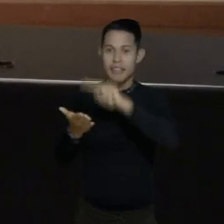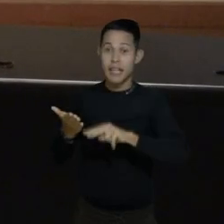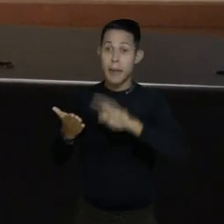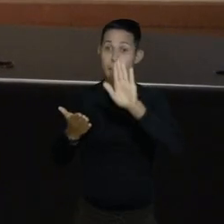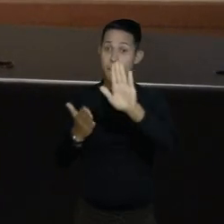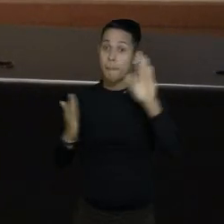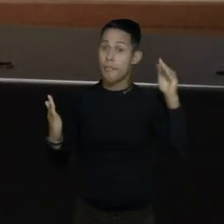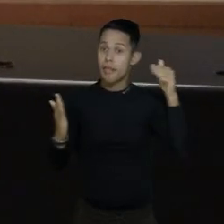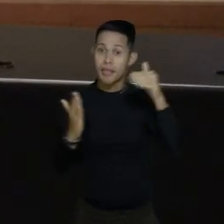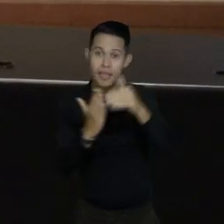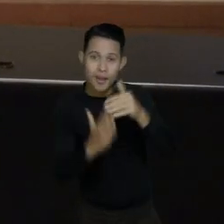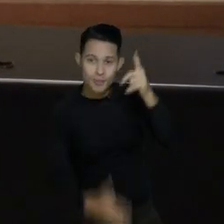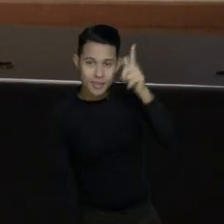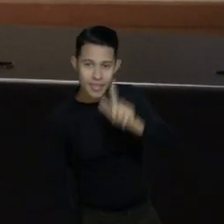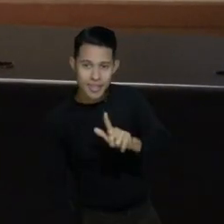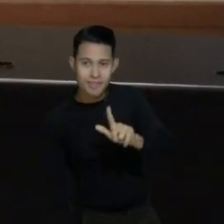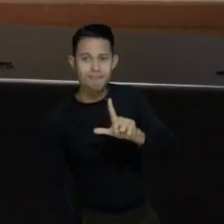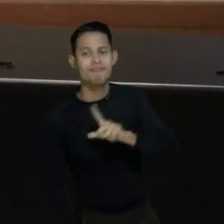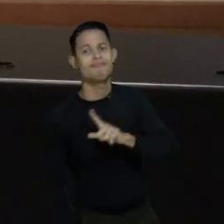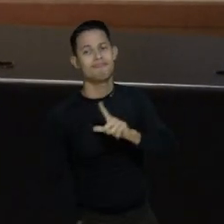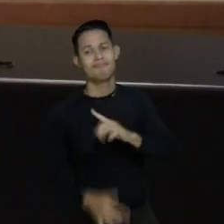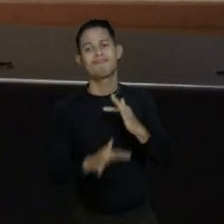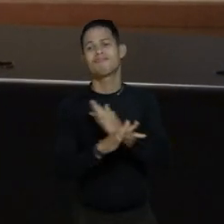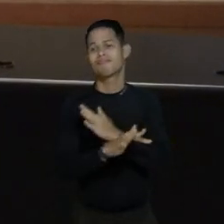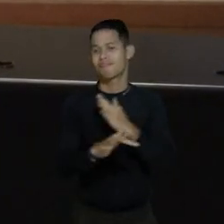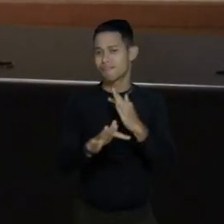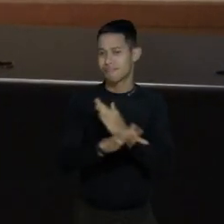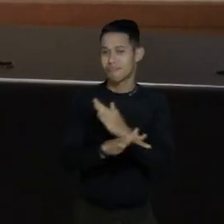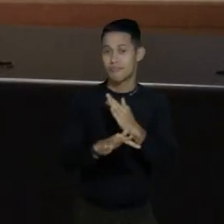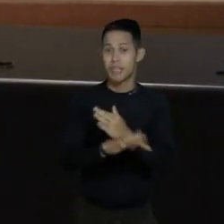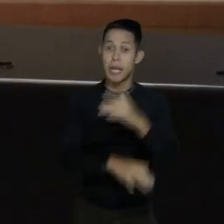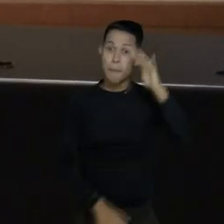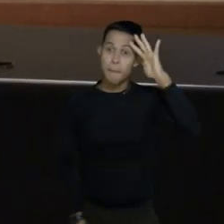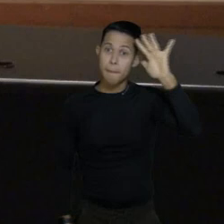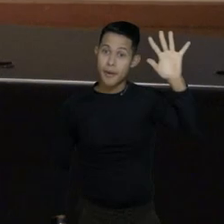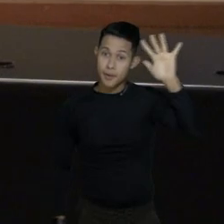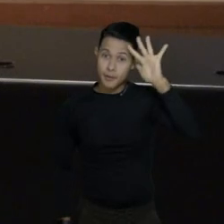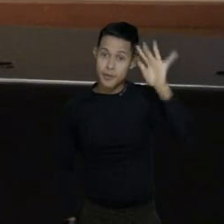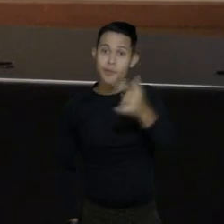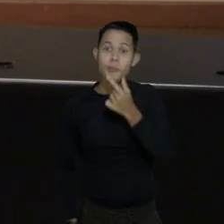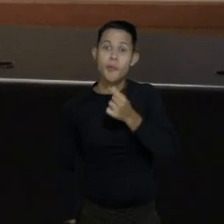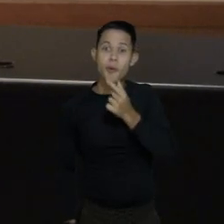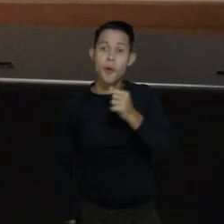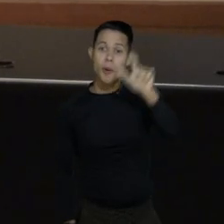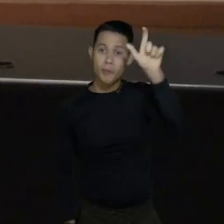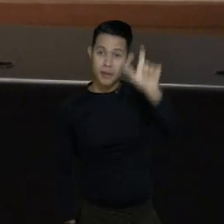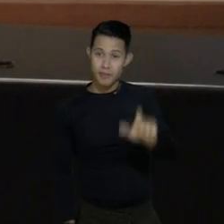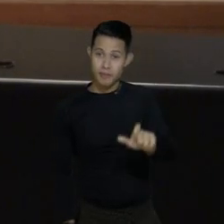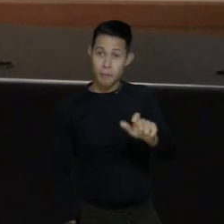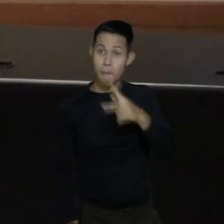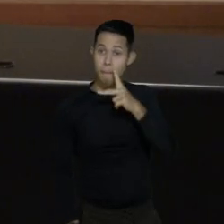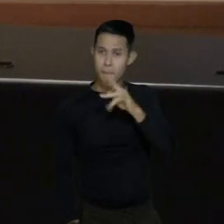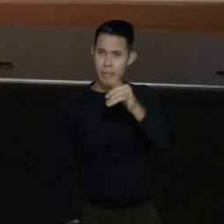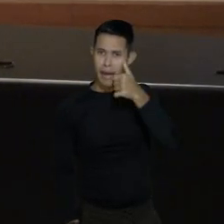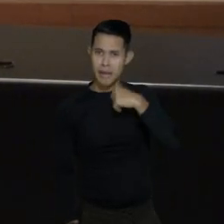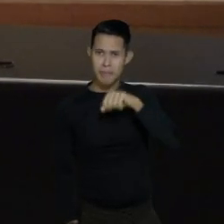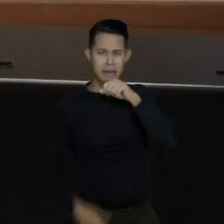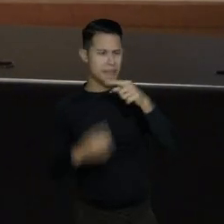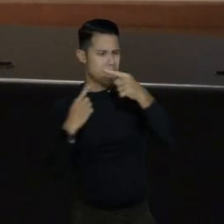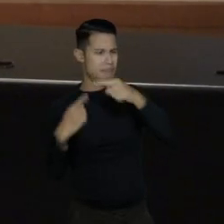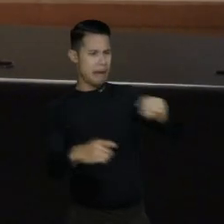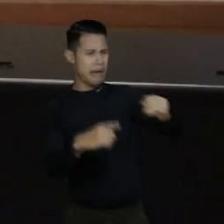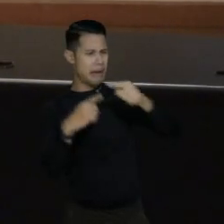ele passou né um cara que fala um troço desse que ele né ele era chamado de burro pelos pais pela mãe pelos